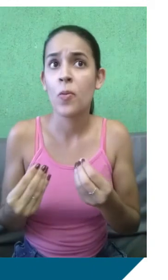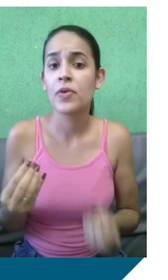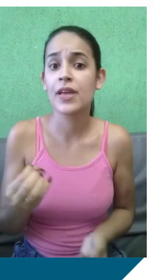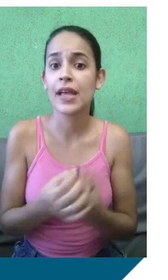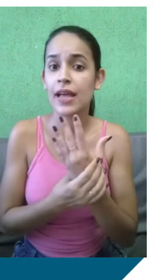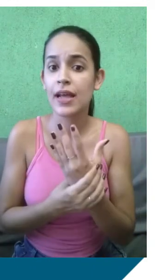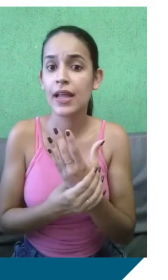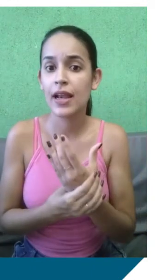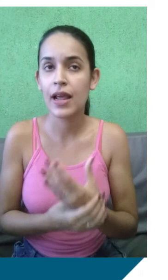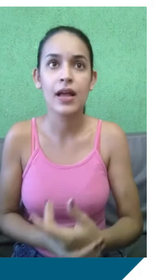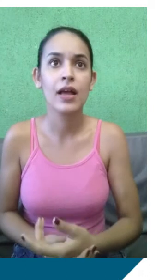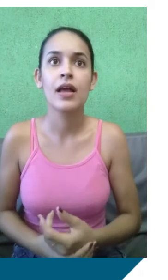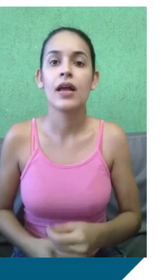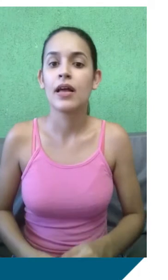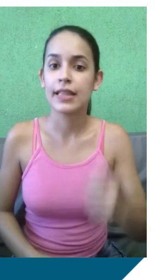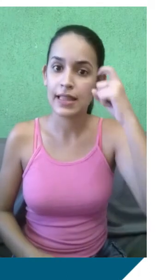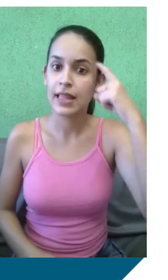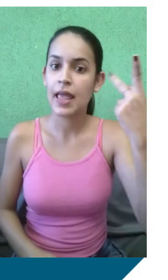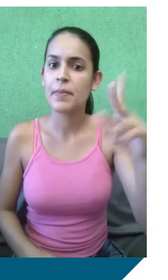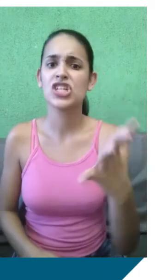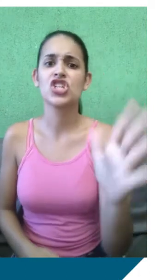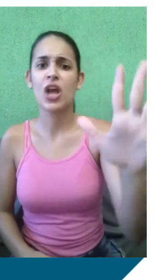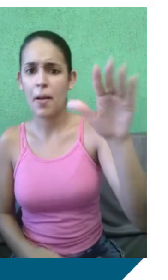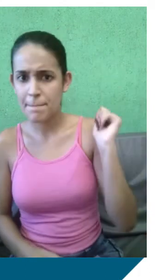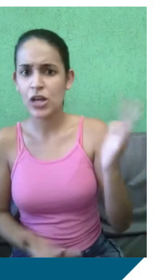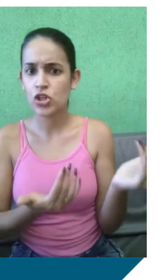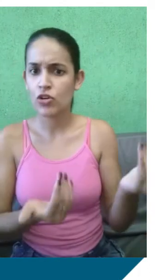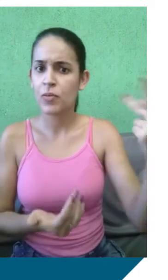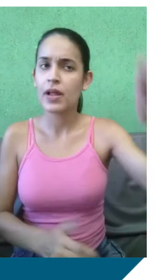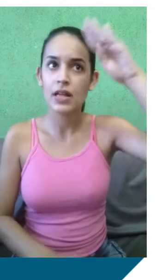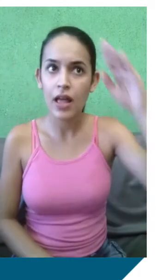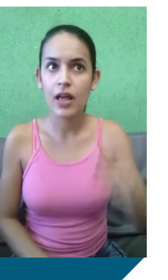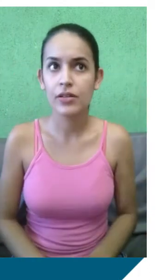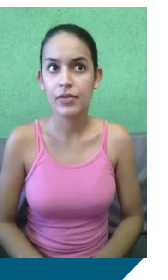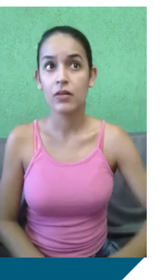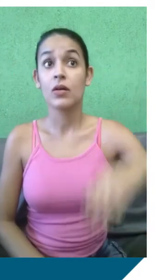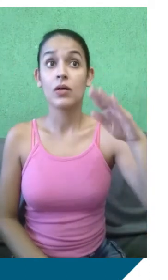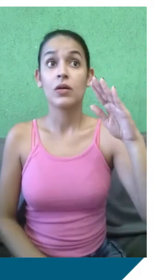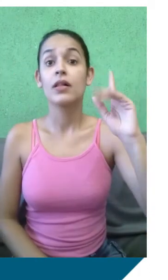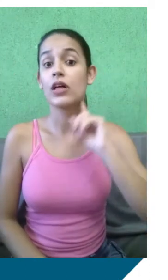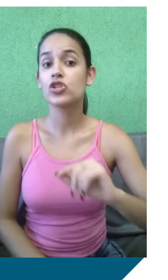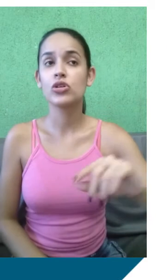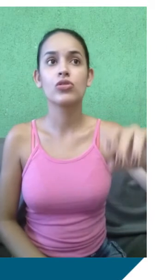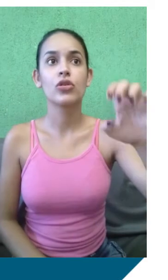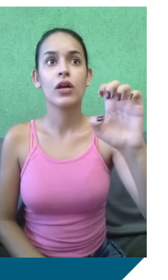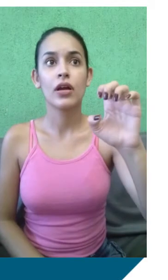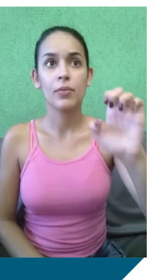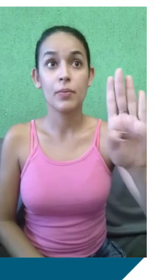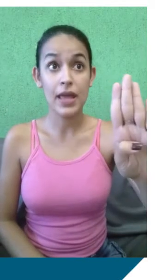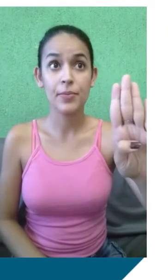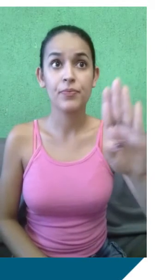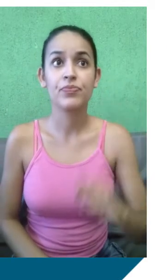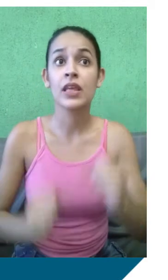criada para incentivar jovens a se alistar no exército. B, explicar como é feita a publicidade